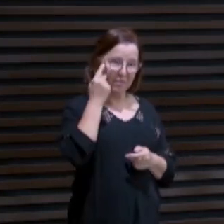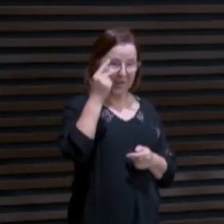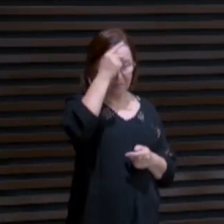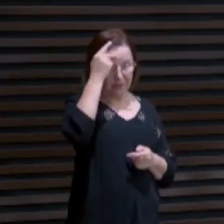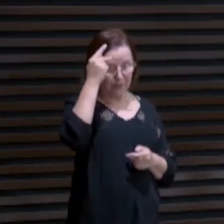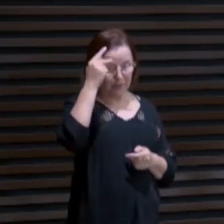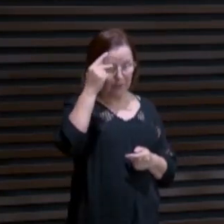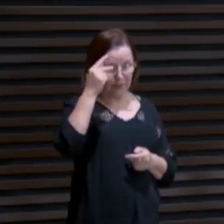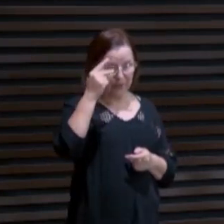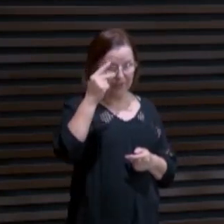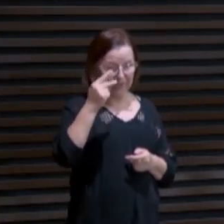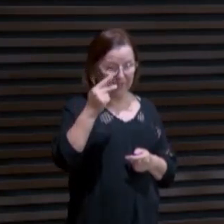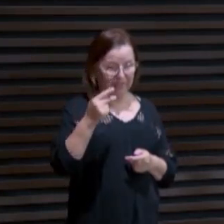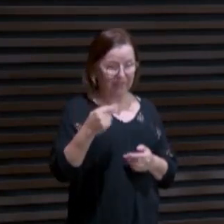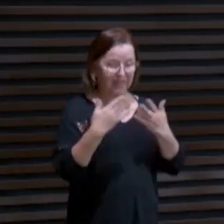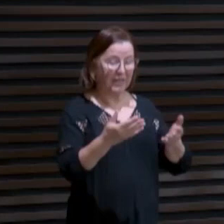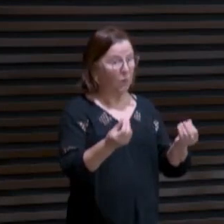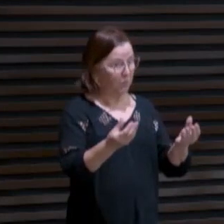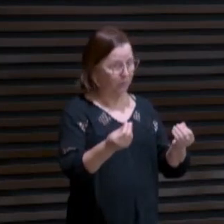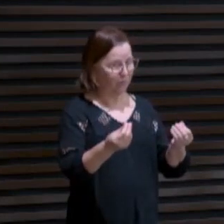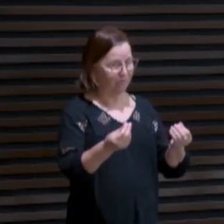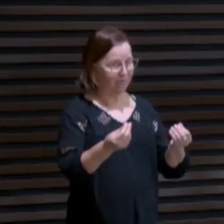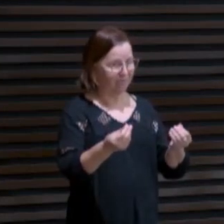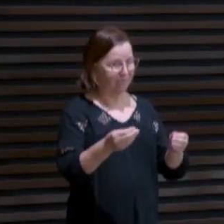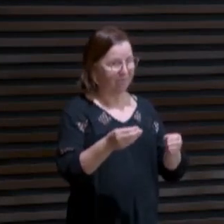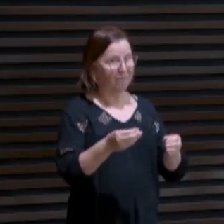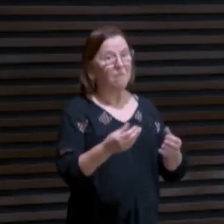dado, muito será exigido.